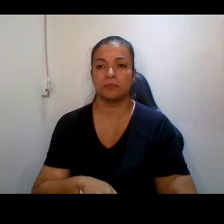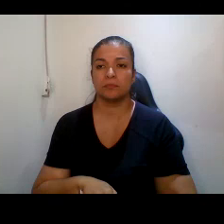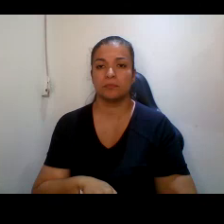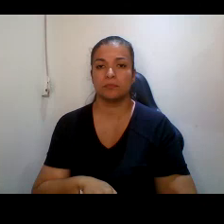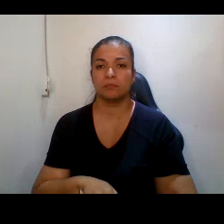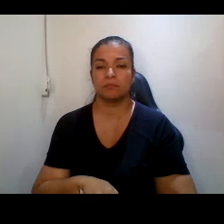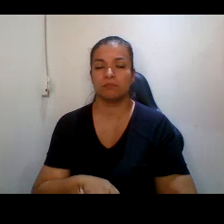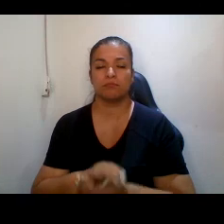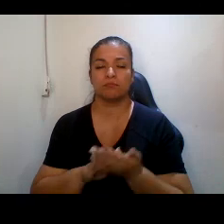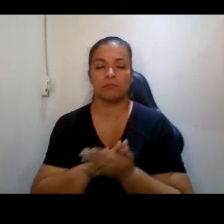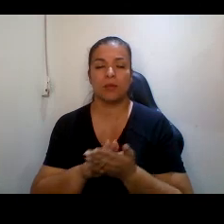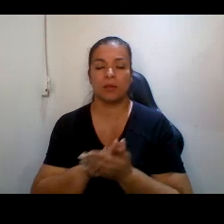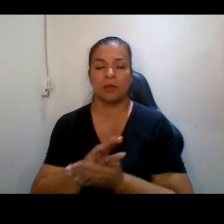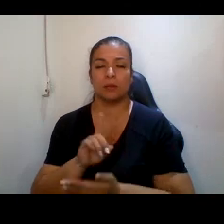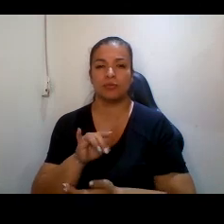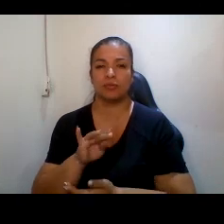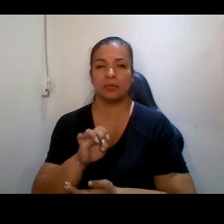Nada, Daiane.